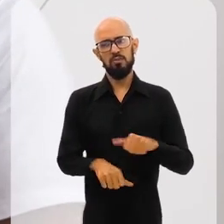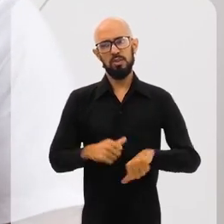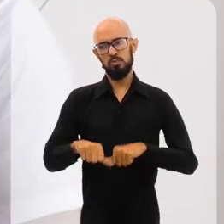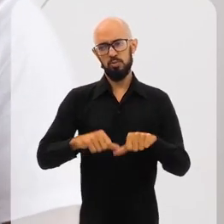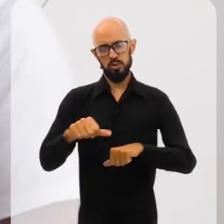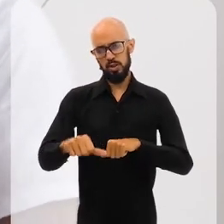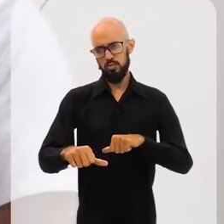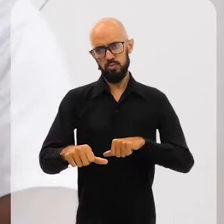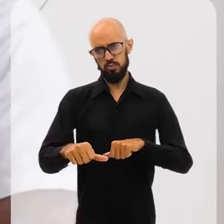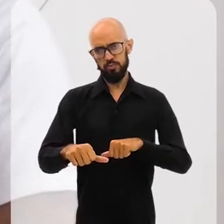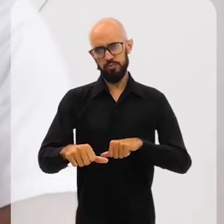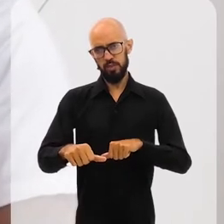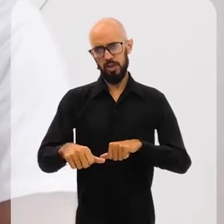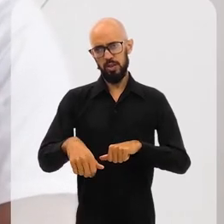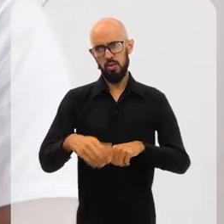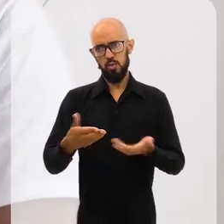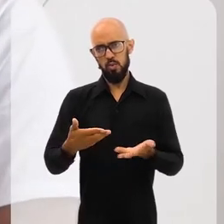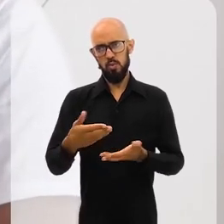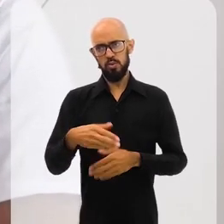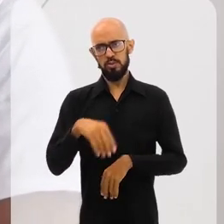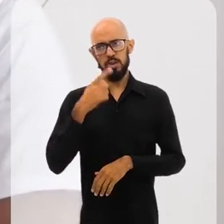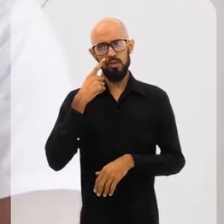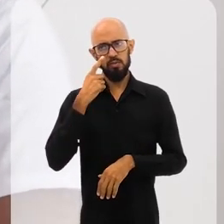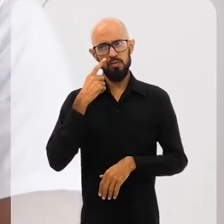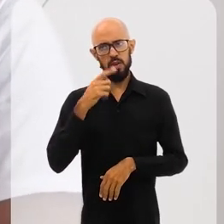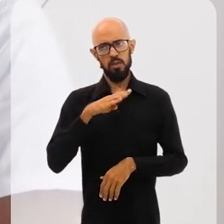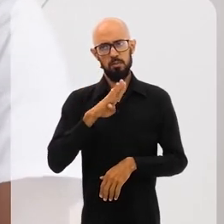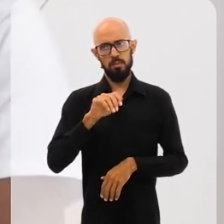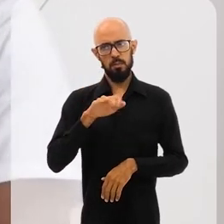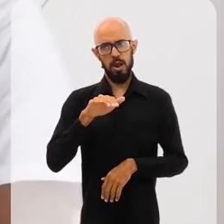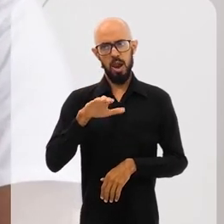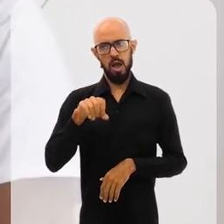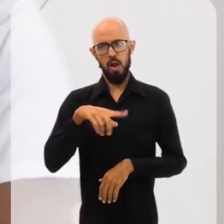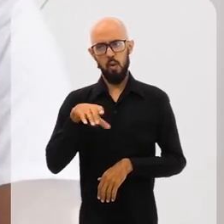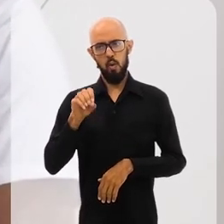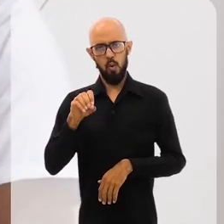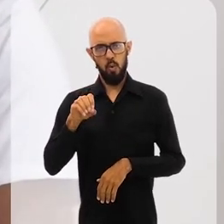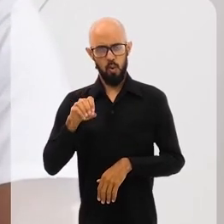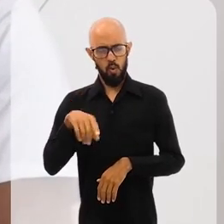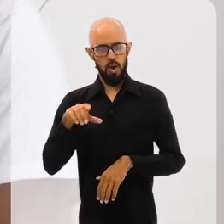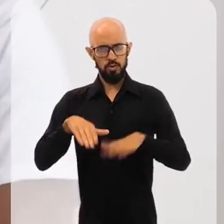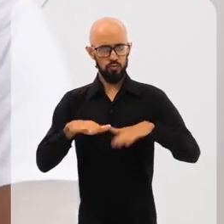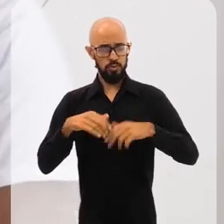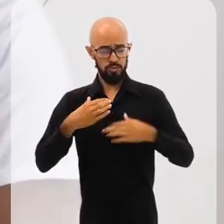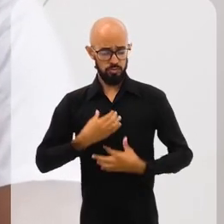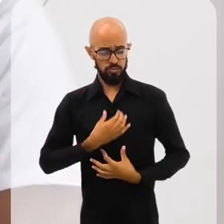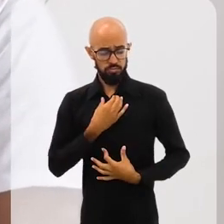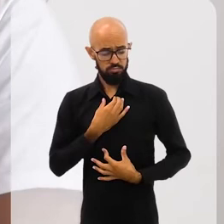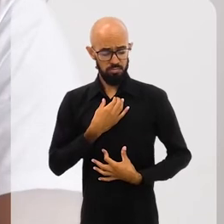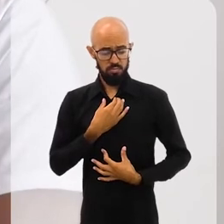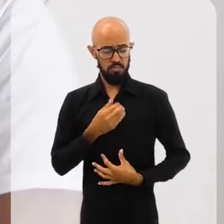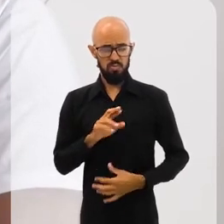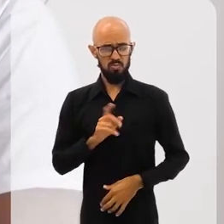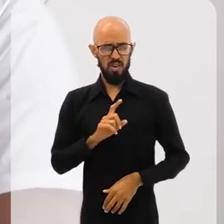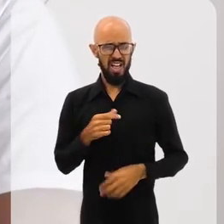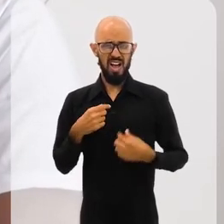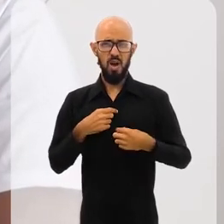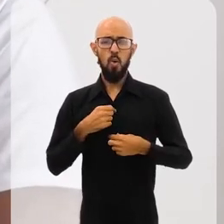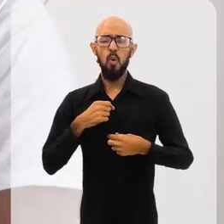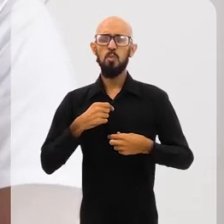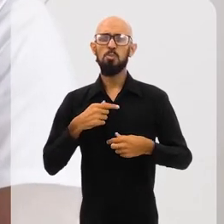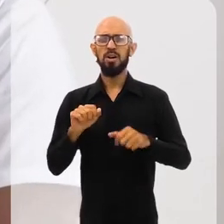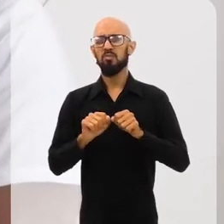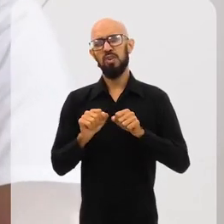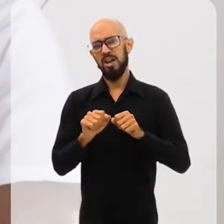adaptação, ele foi se mudando. Hoje você vê Babalaô sentado na esteira de terno até mesmo. Sem problema nenhum com relação a isso. Não é